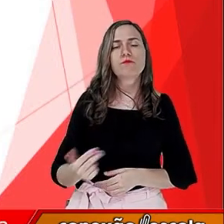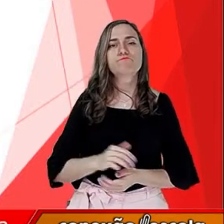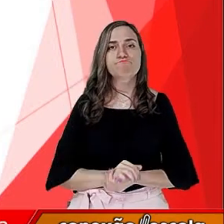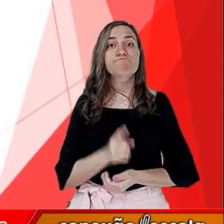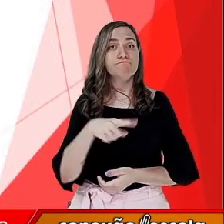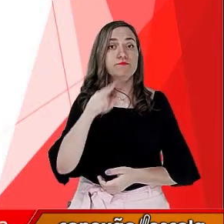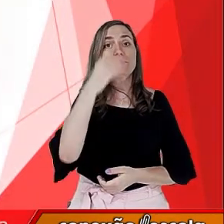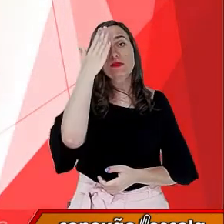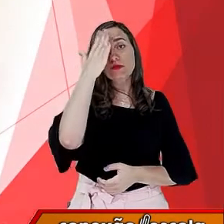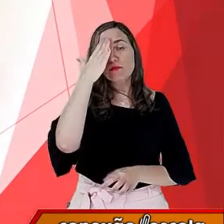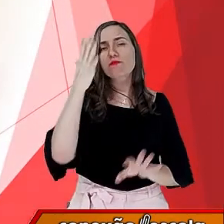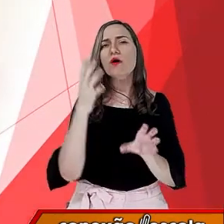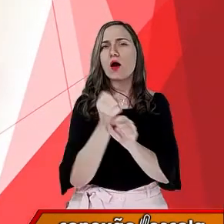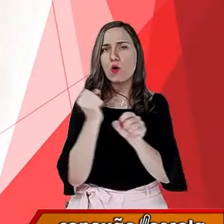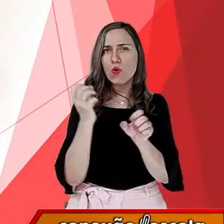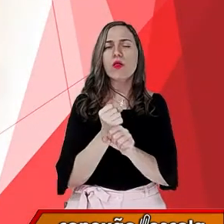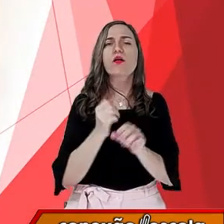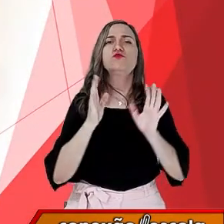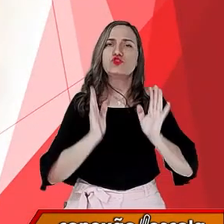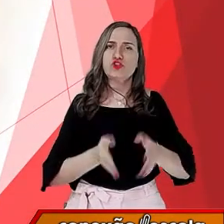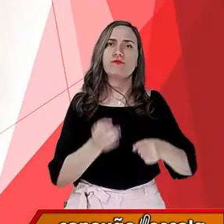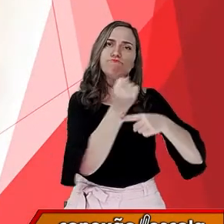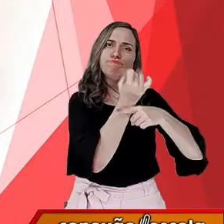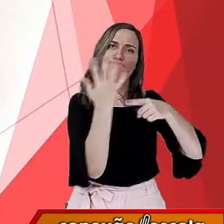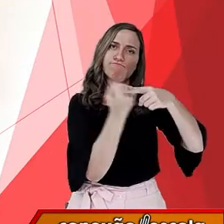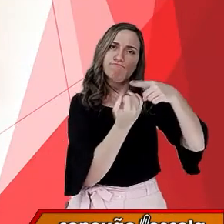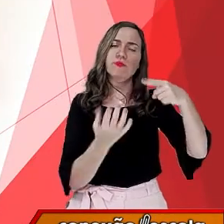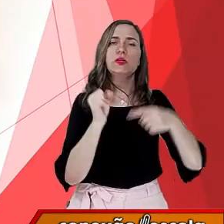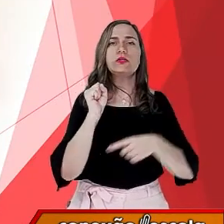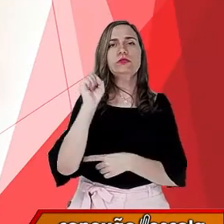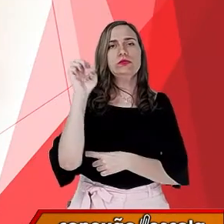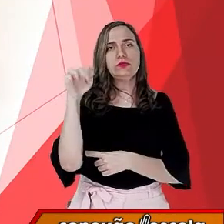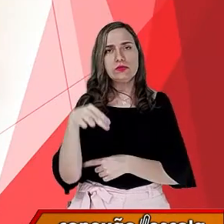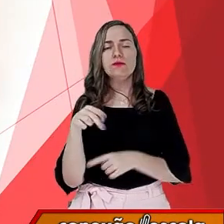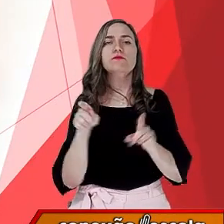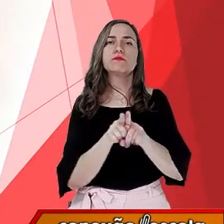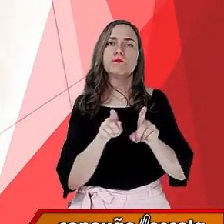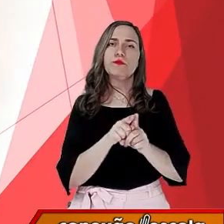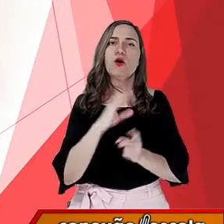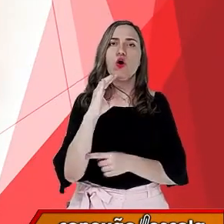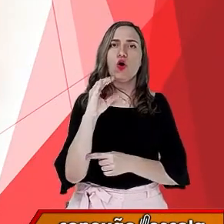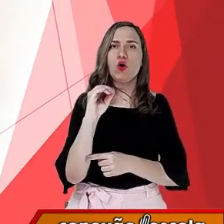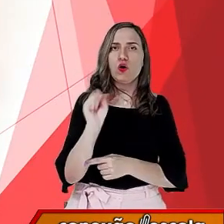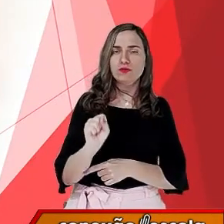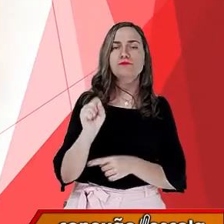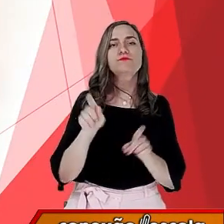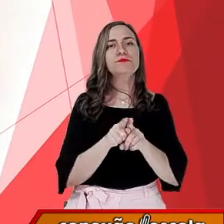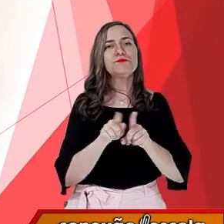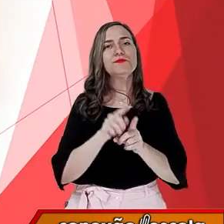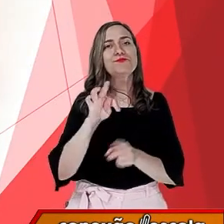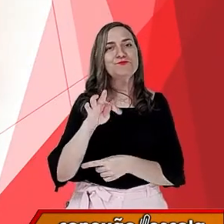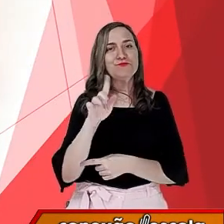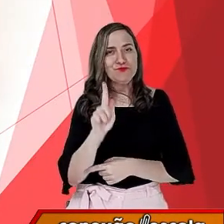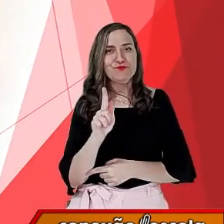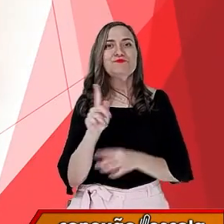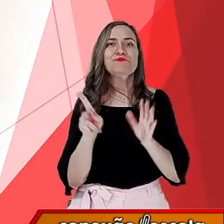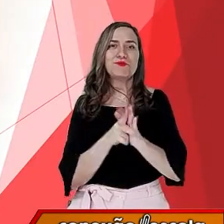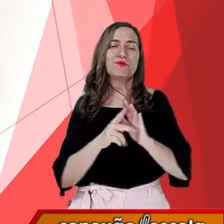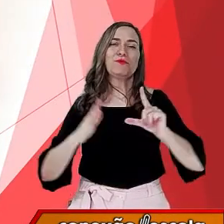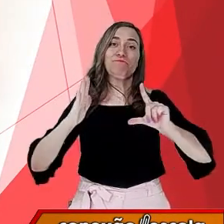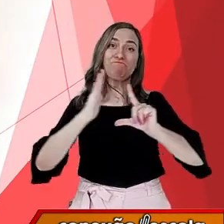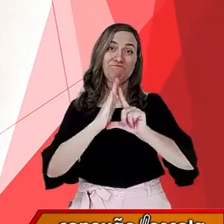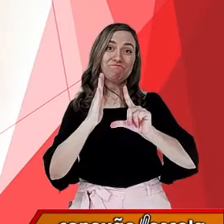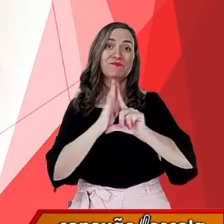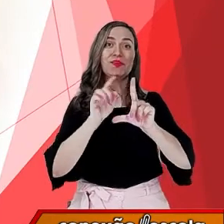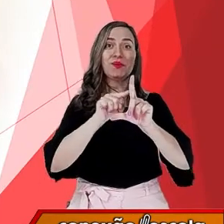calcular razão seno, razão cosseno e razão tangente num triângulo retângulo.